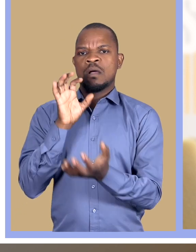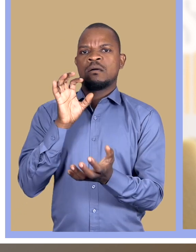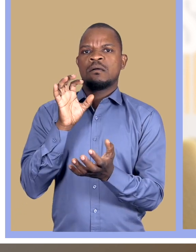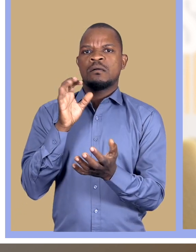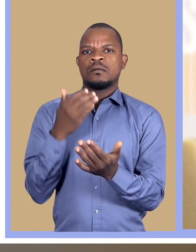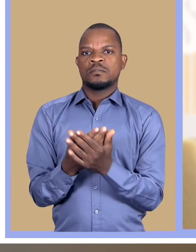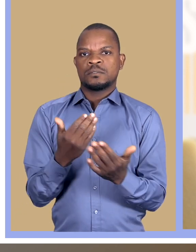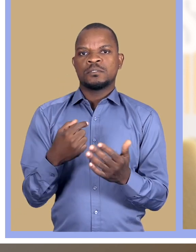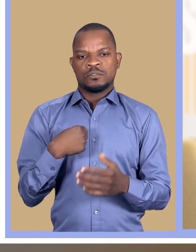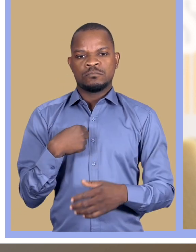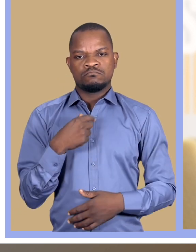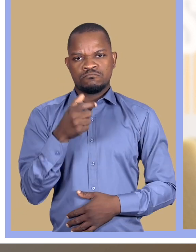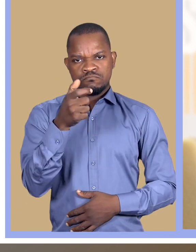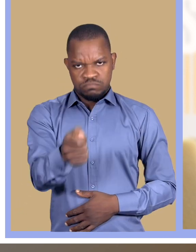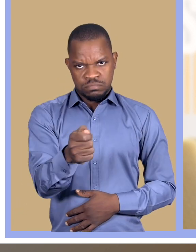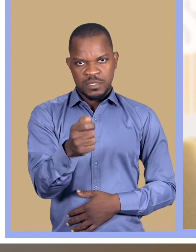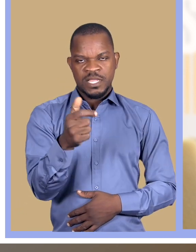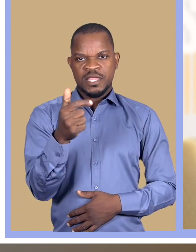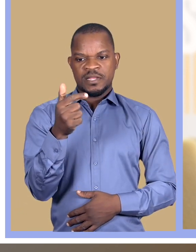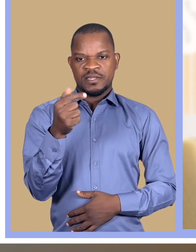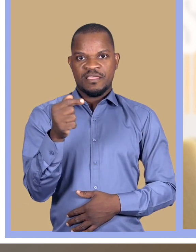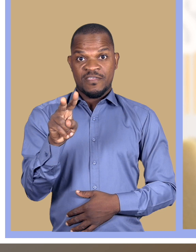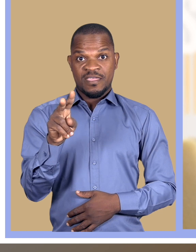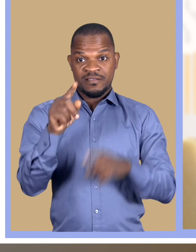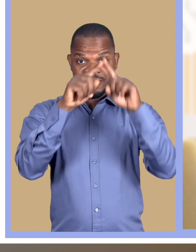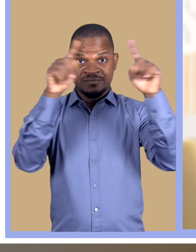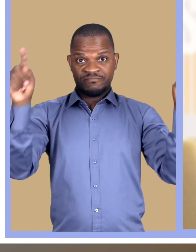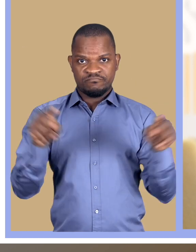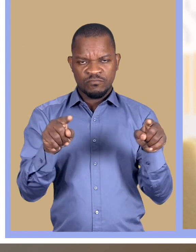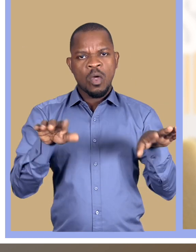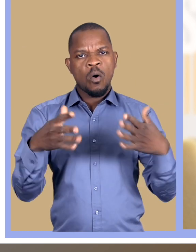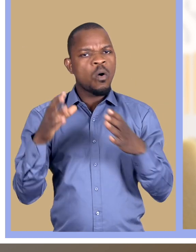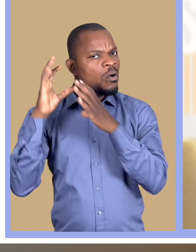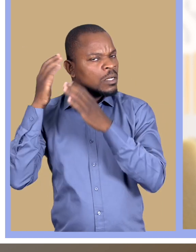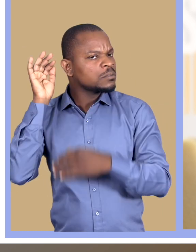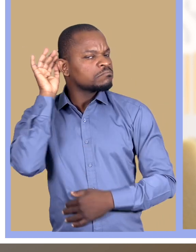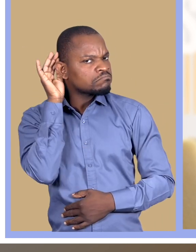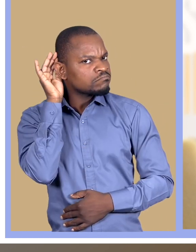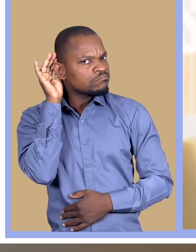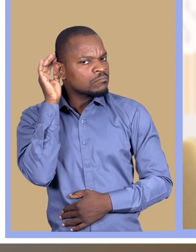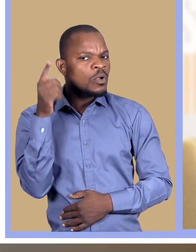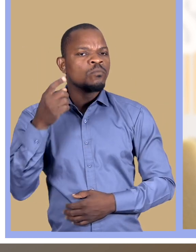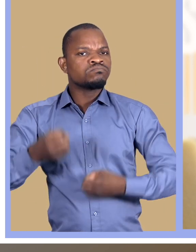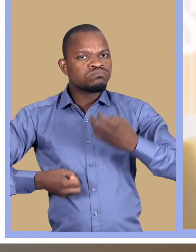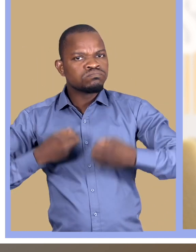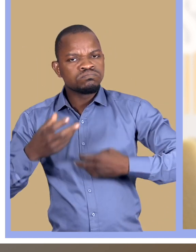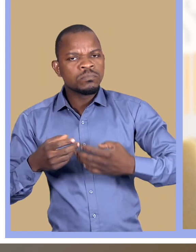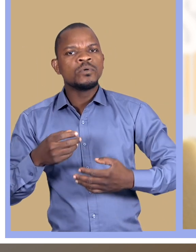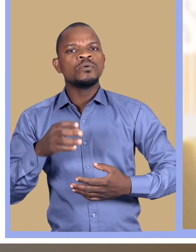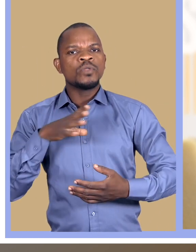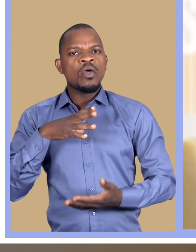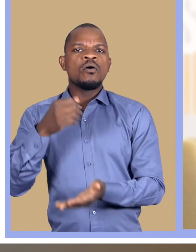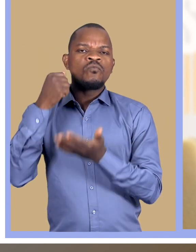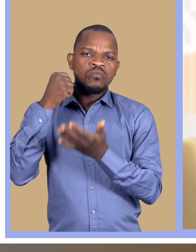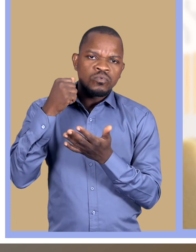ligo a televisão ou qualquer outro canal de rádio, escuto algum noticiário, faz-se referência a fundos e apoio